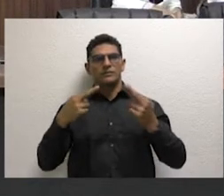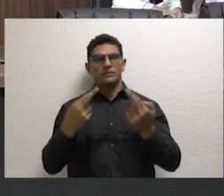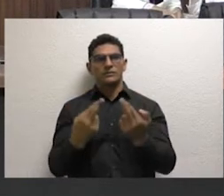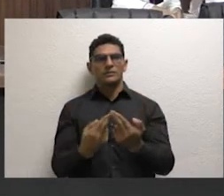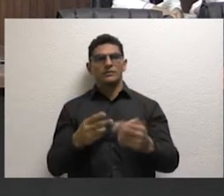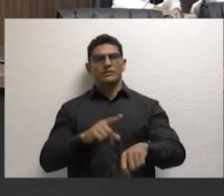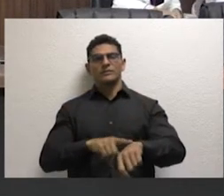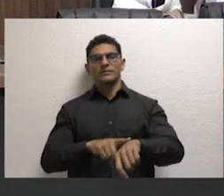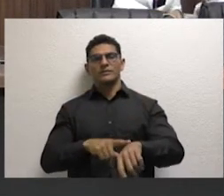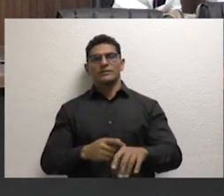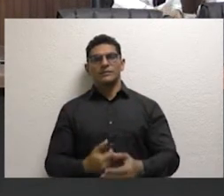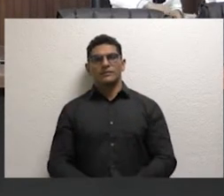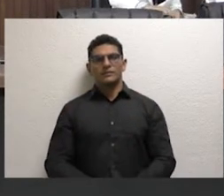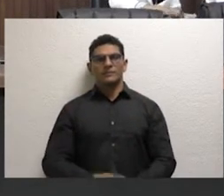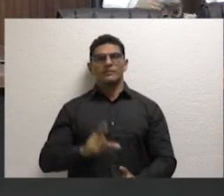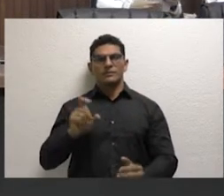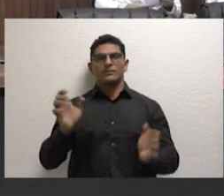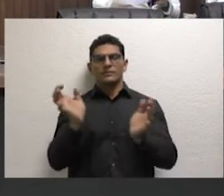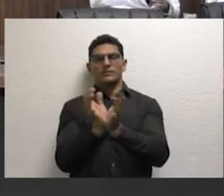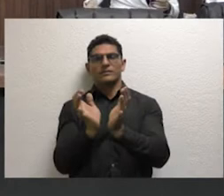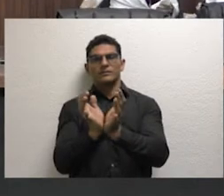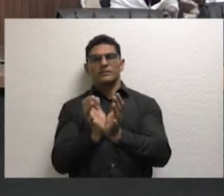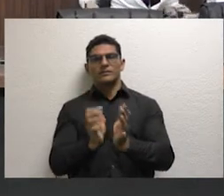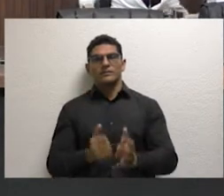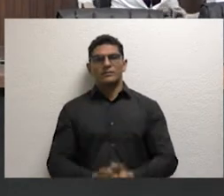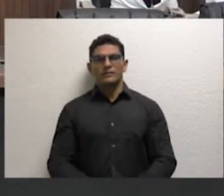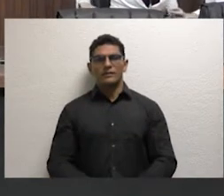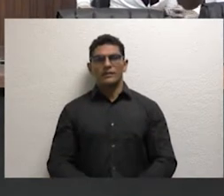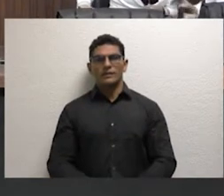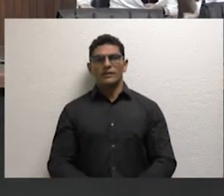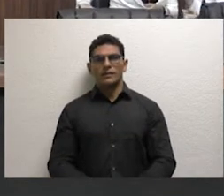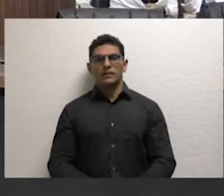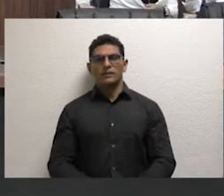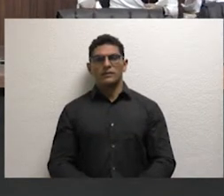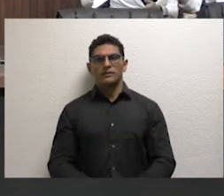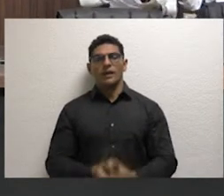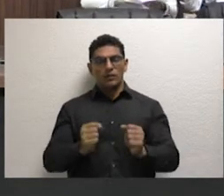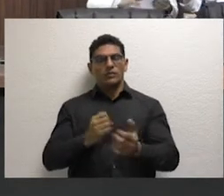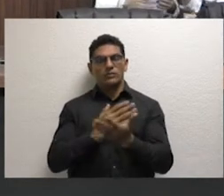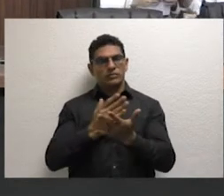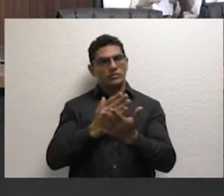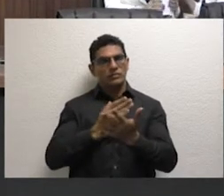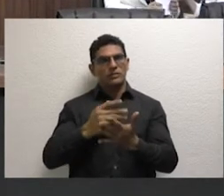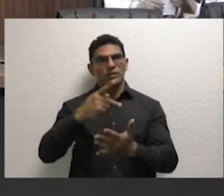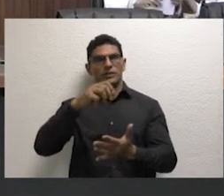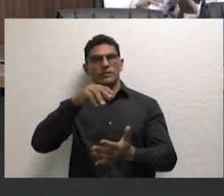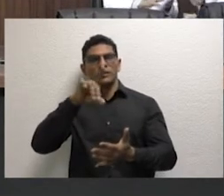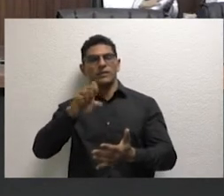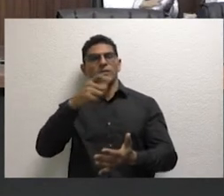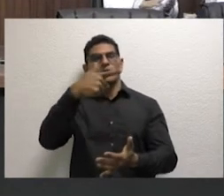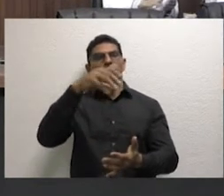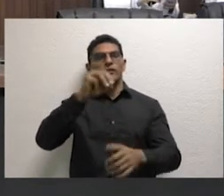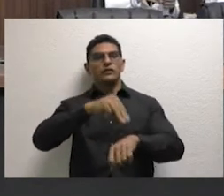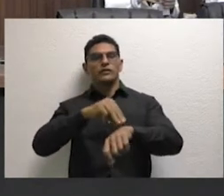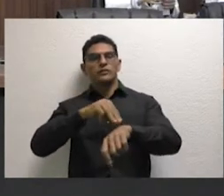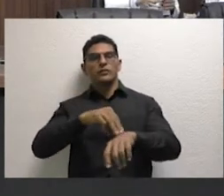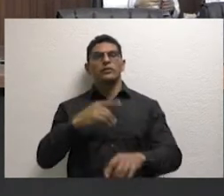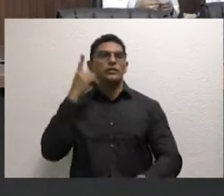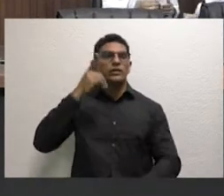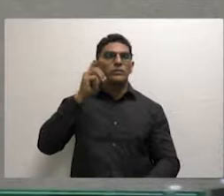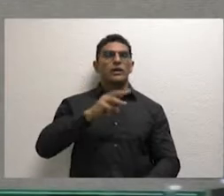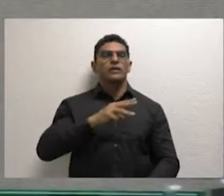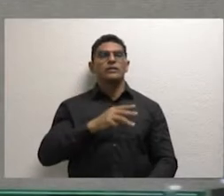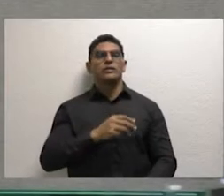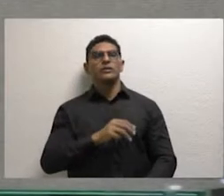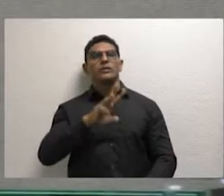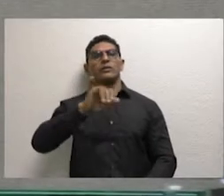bloco do seu partido é que inicia com o tempo de 20 minutos deputado Wilker se